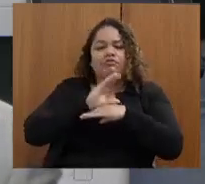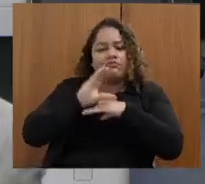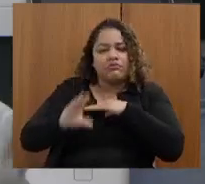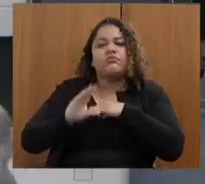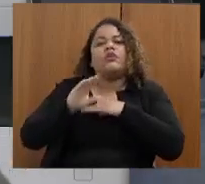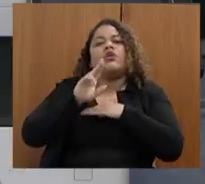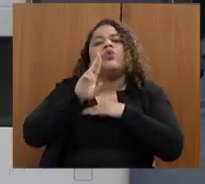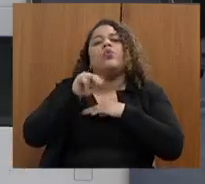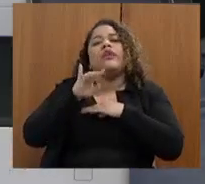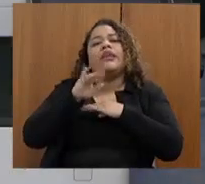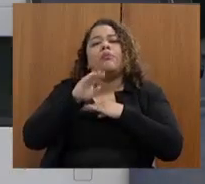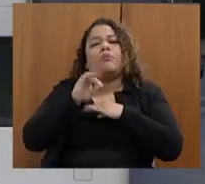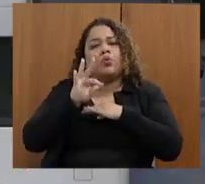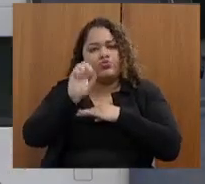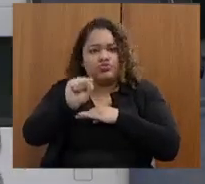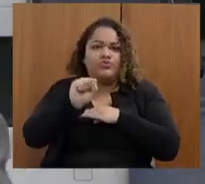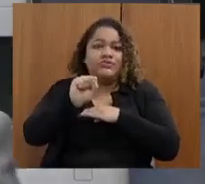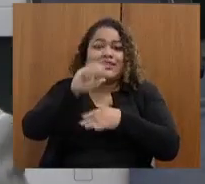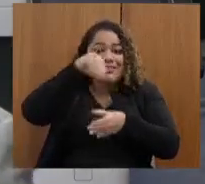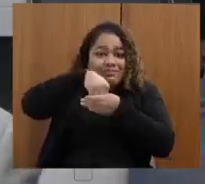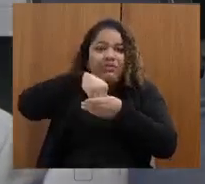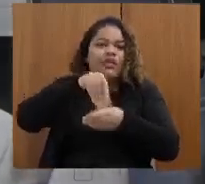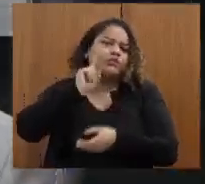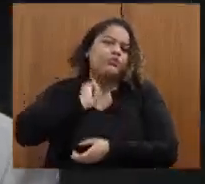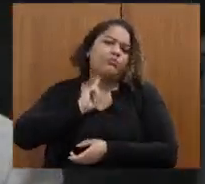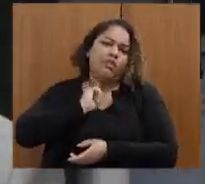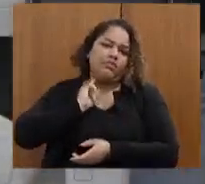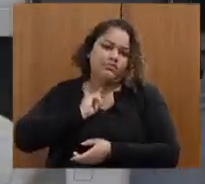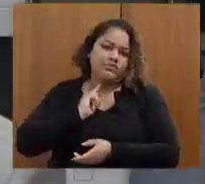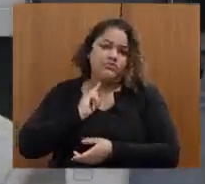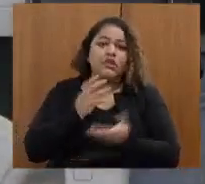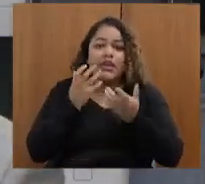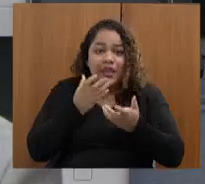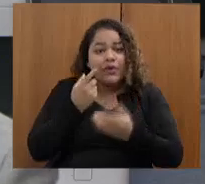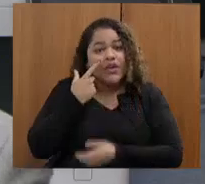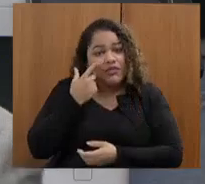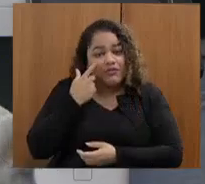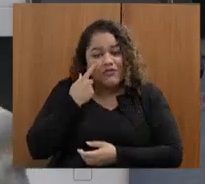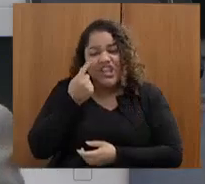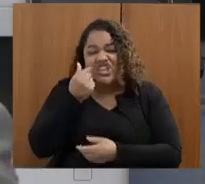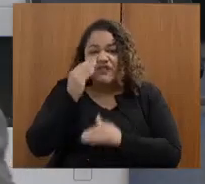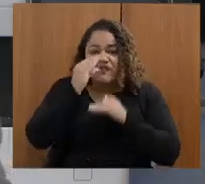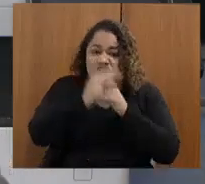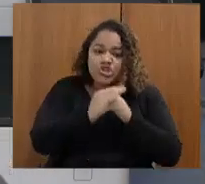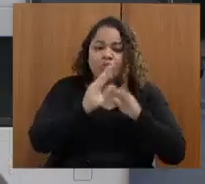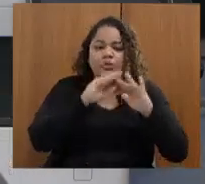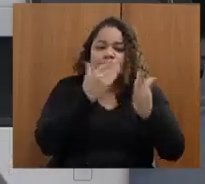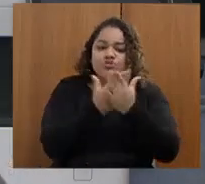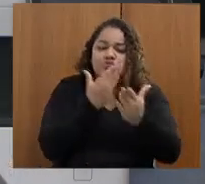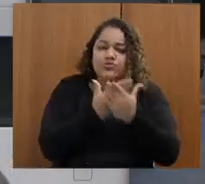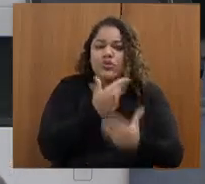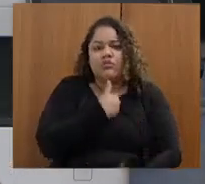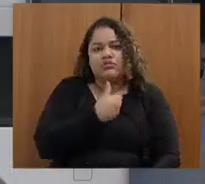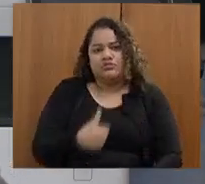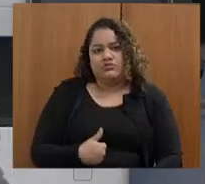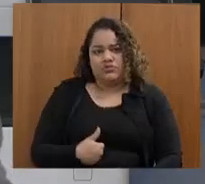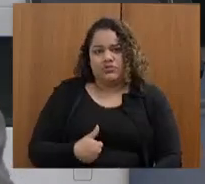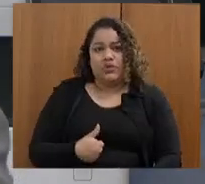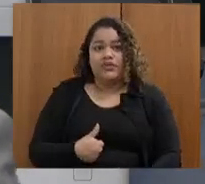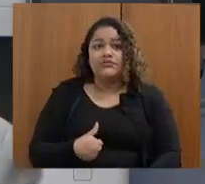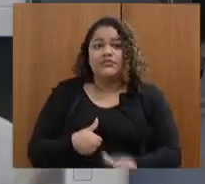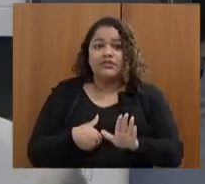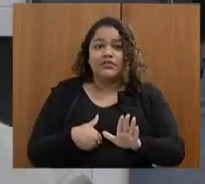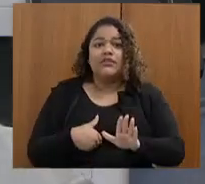eu queria muito quero ver que os investimentos sejam feitos nas escolas estaduais a contento e dentro de um tempo